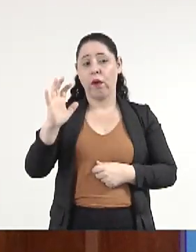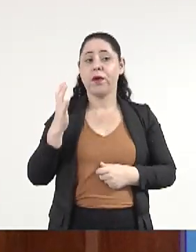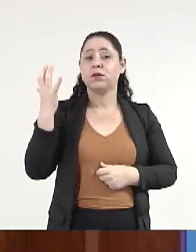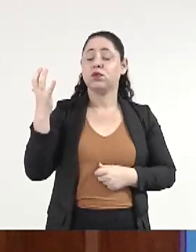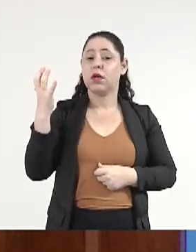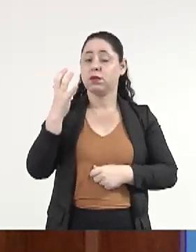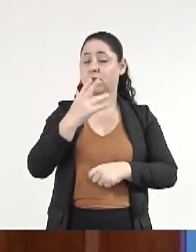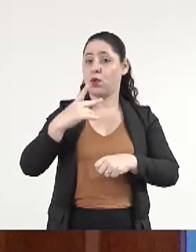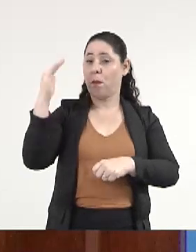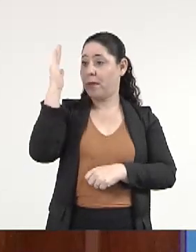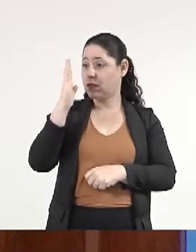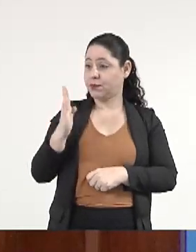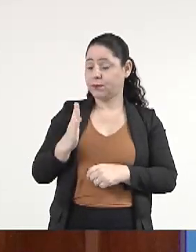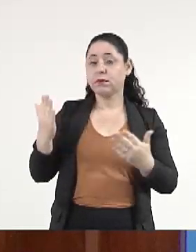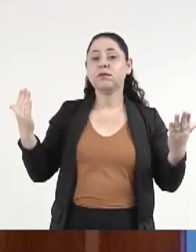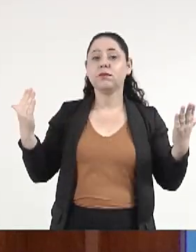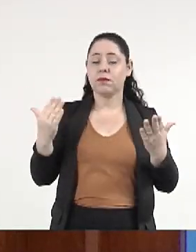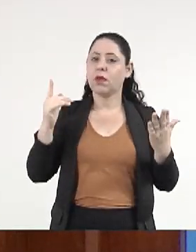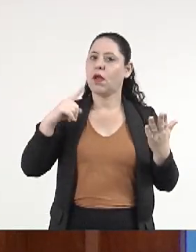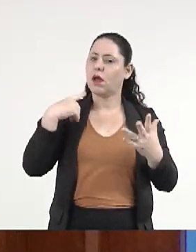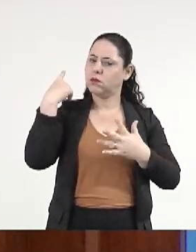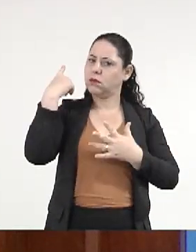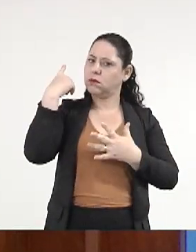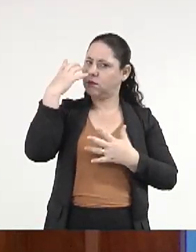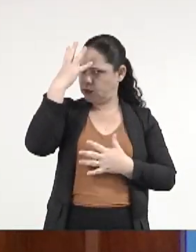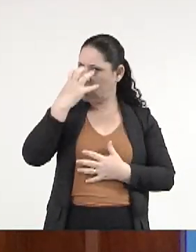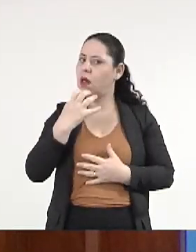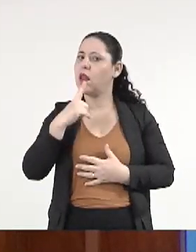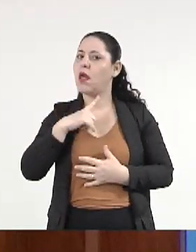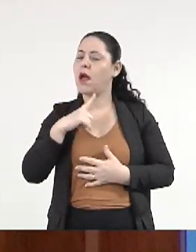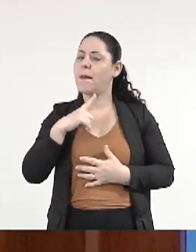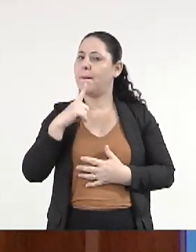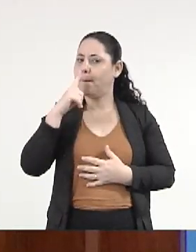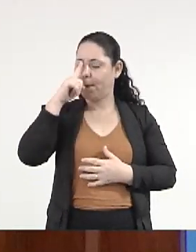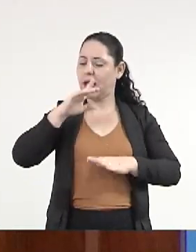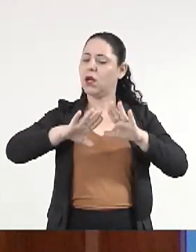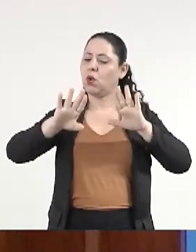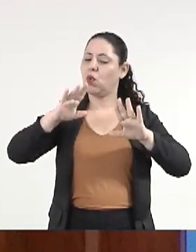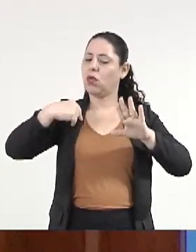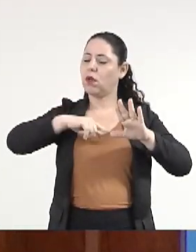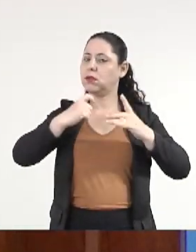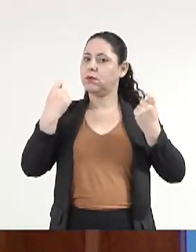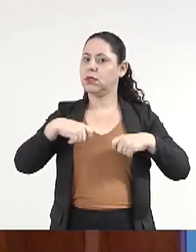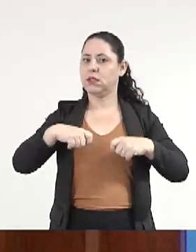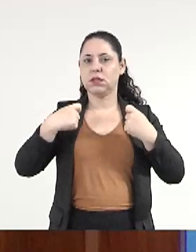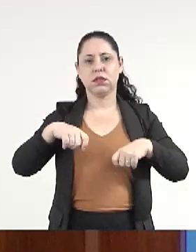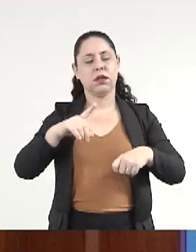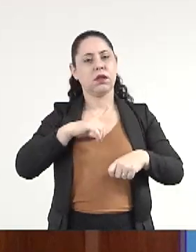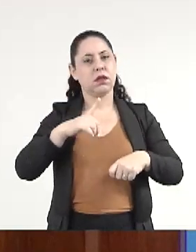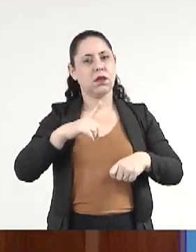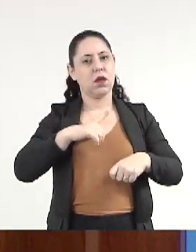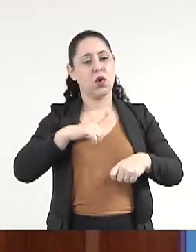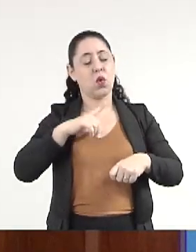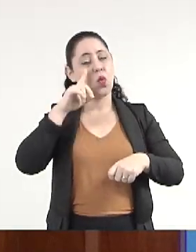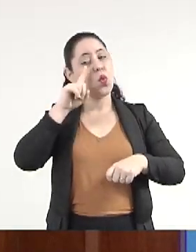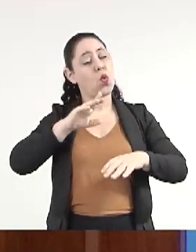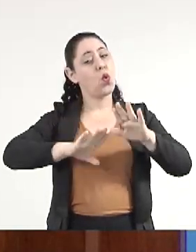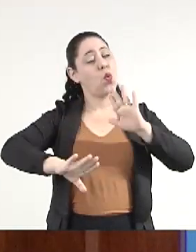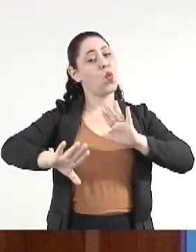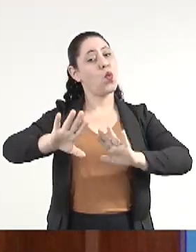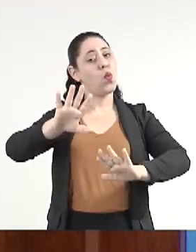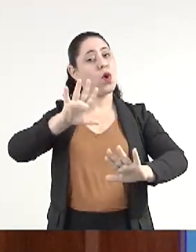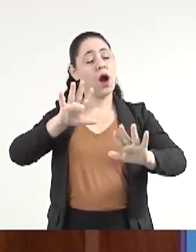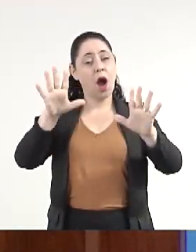no Brasil hoje é muito sério, é muito grave e nós temos que tomar muito cuidado e